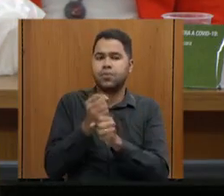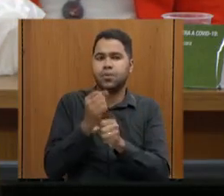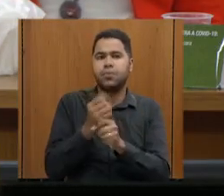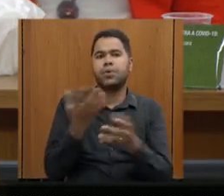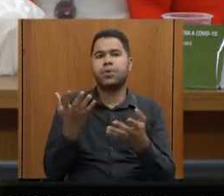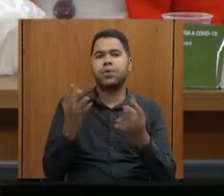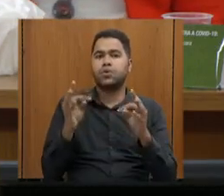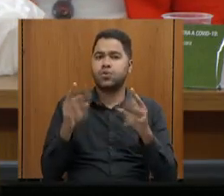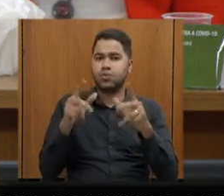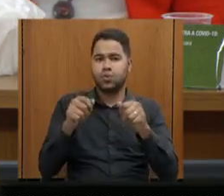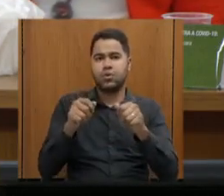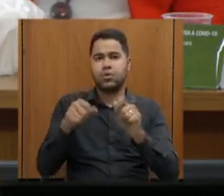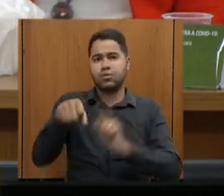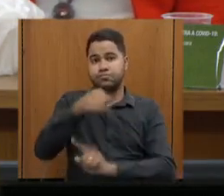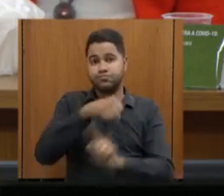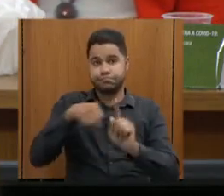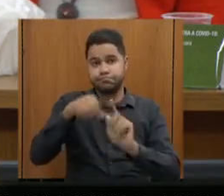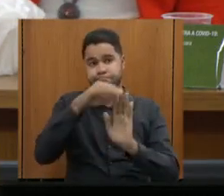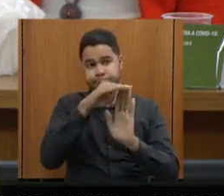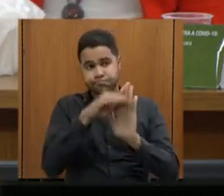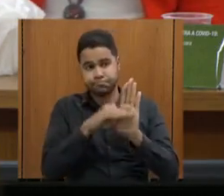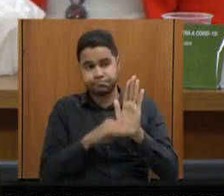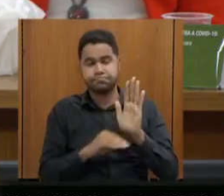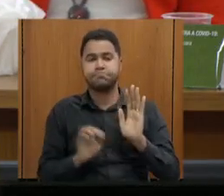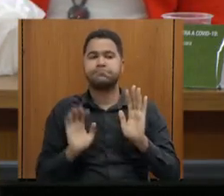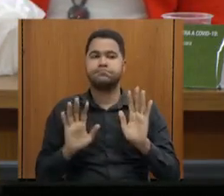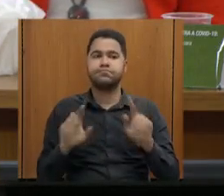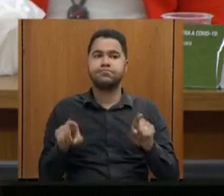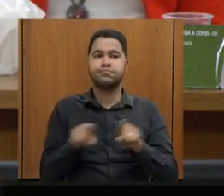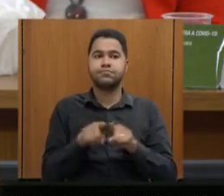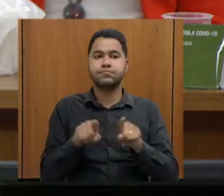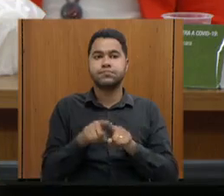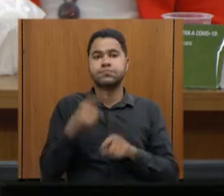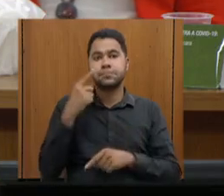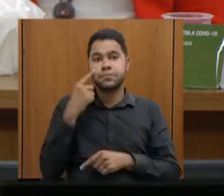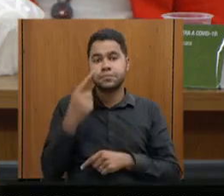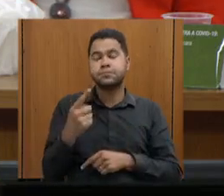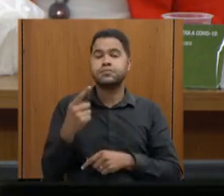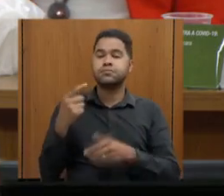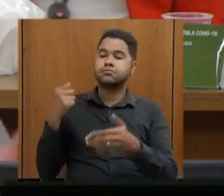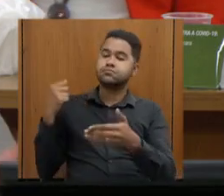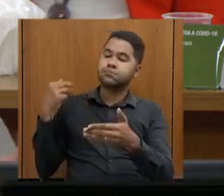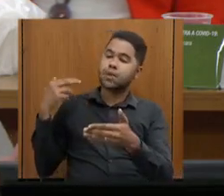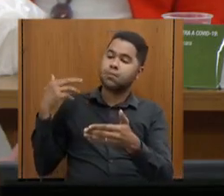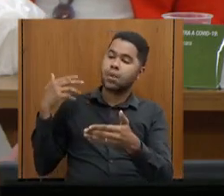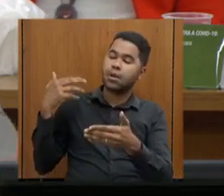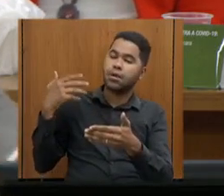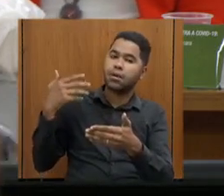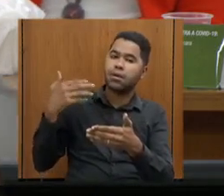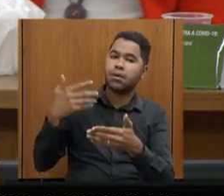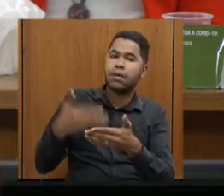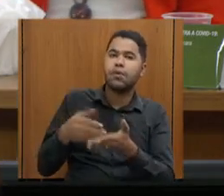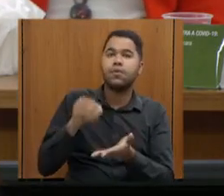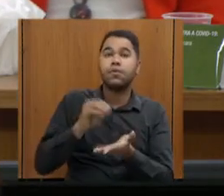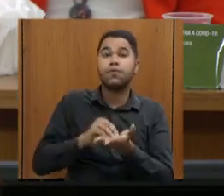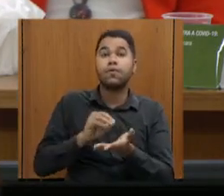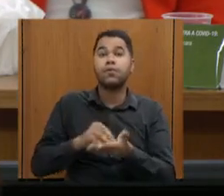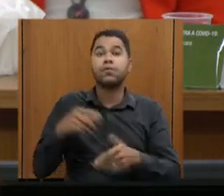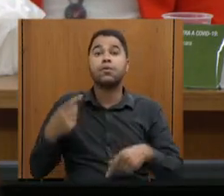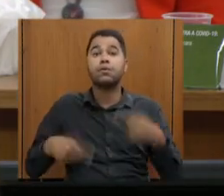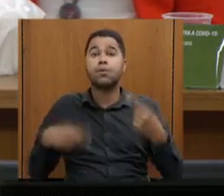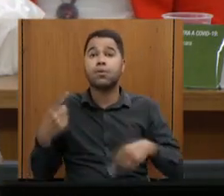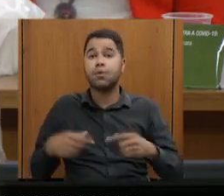para toda sociedade mas a gente ver viu que ao longo dos anos né faltou